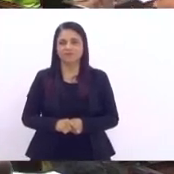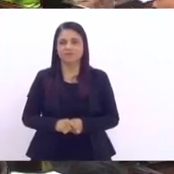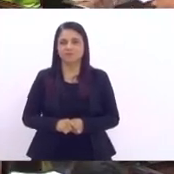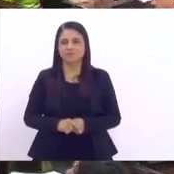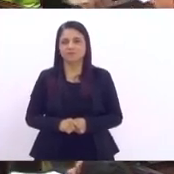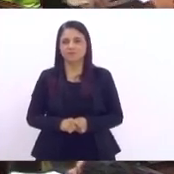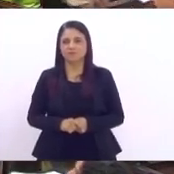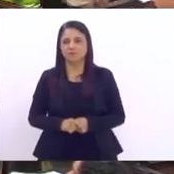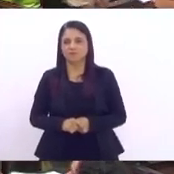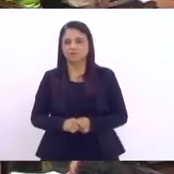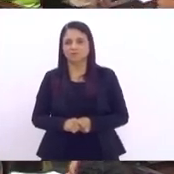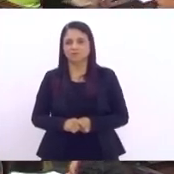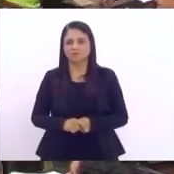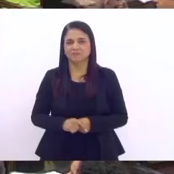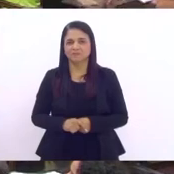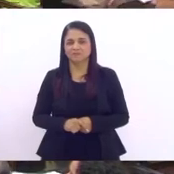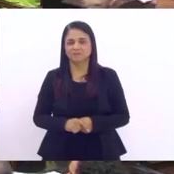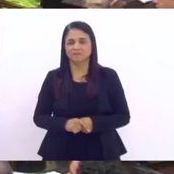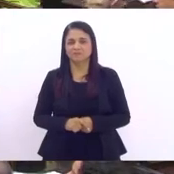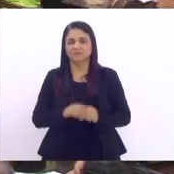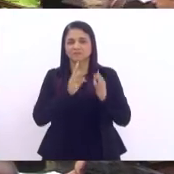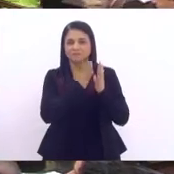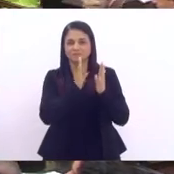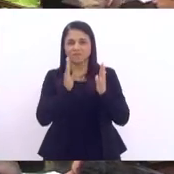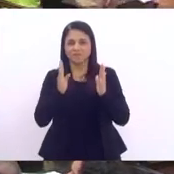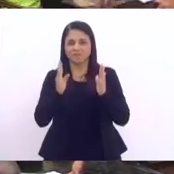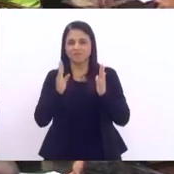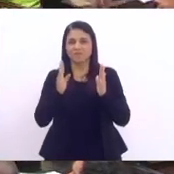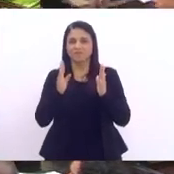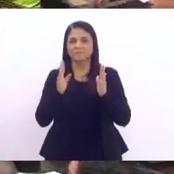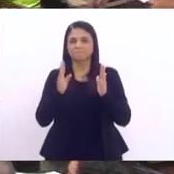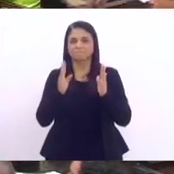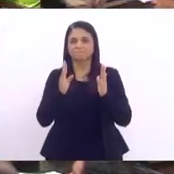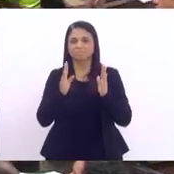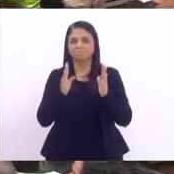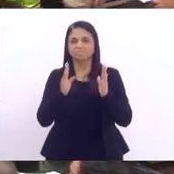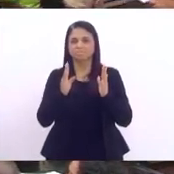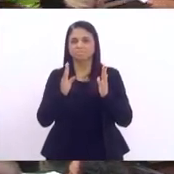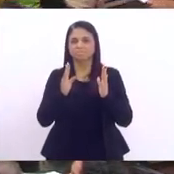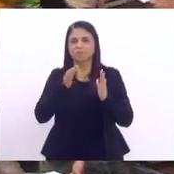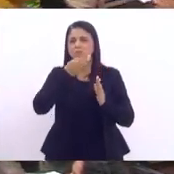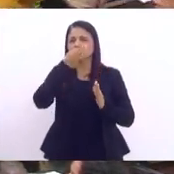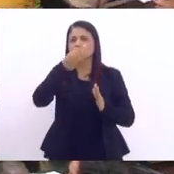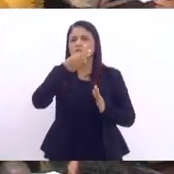Questão de ordem, presidente. Som. Presidente.